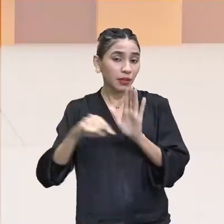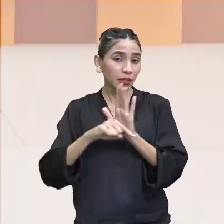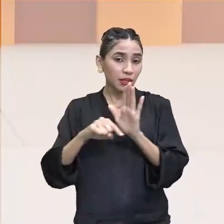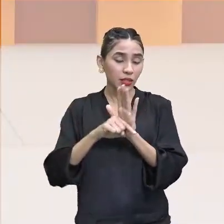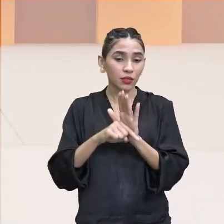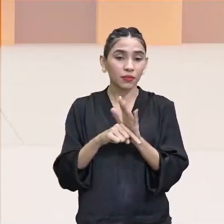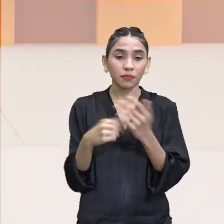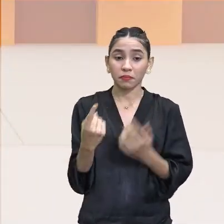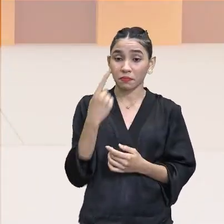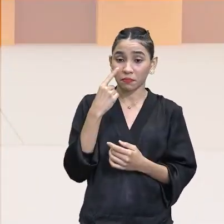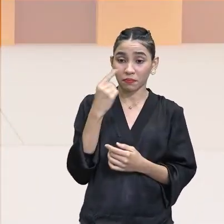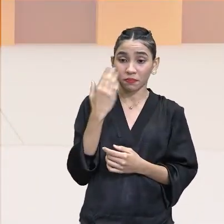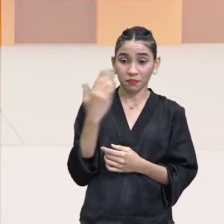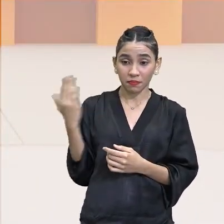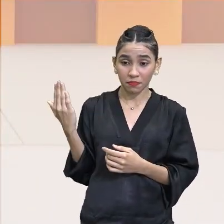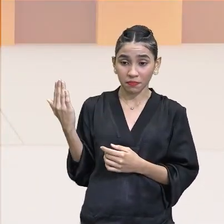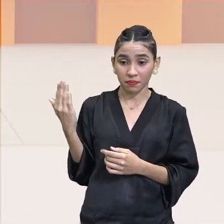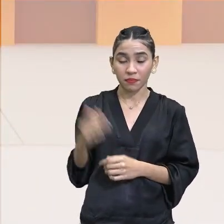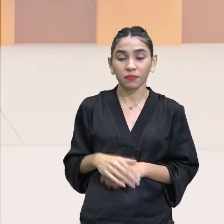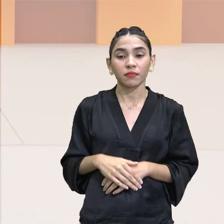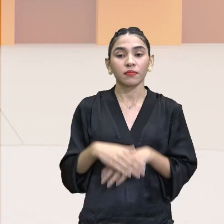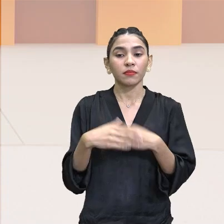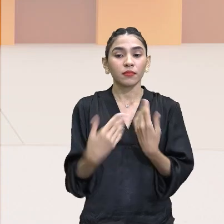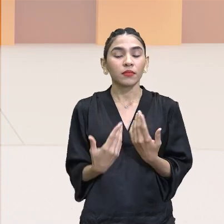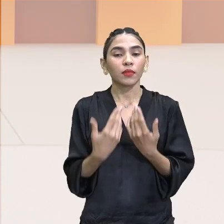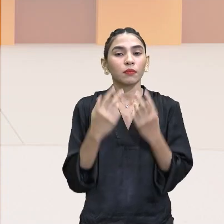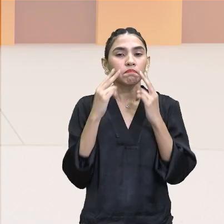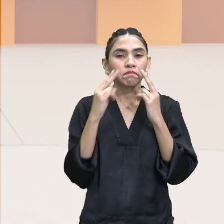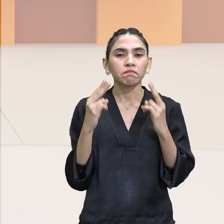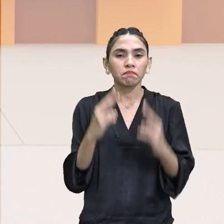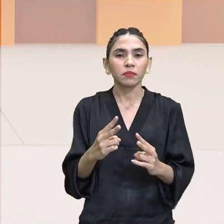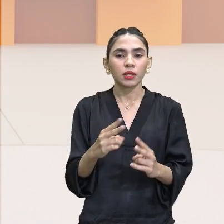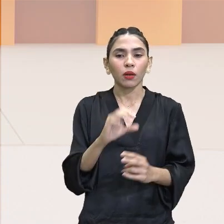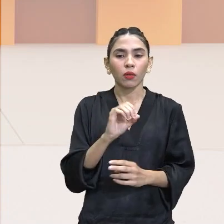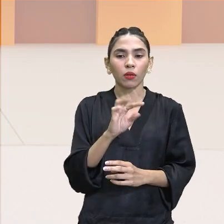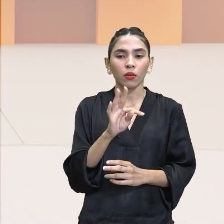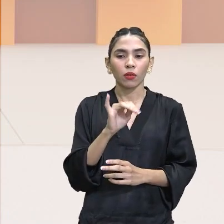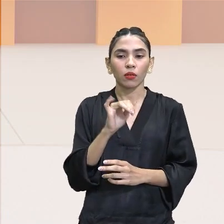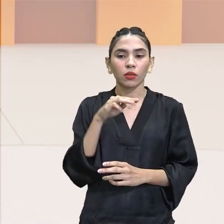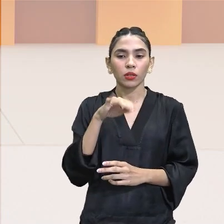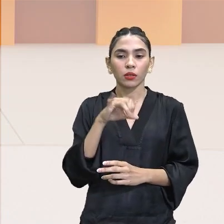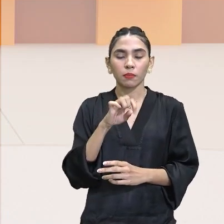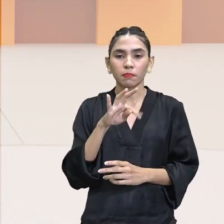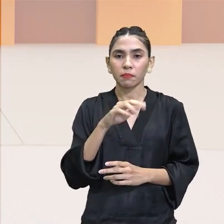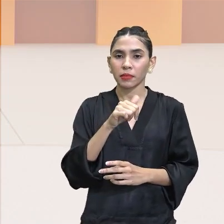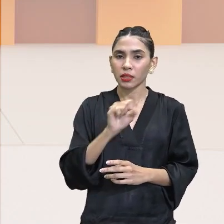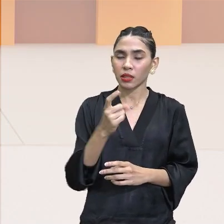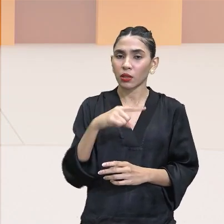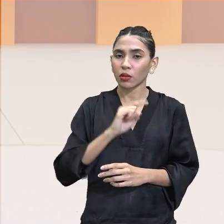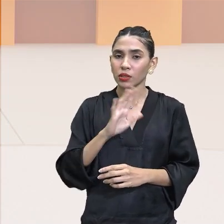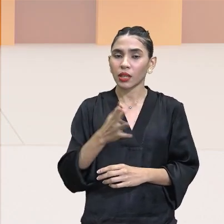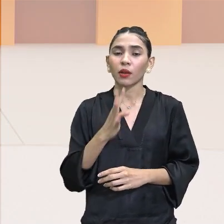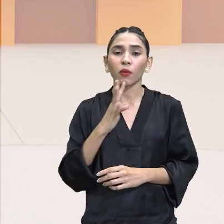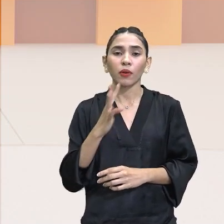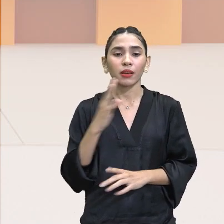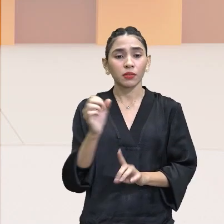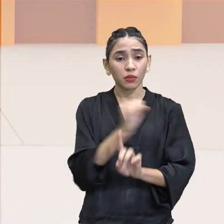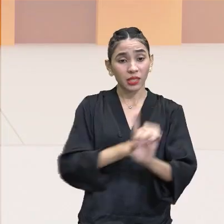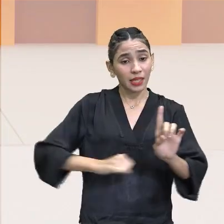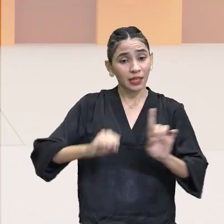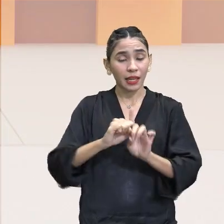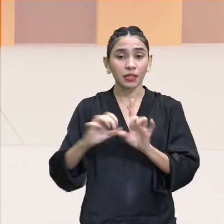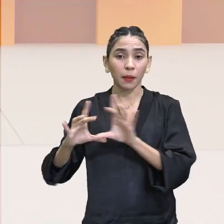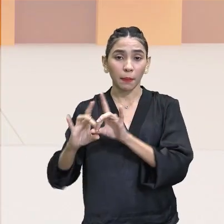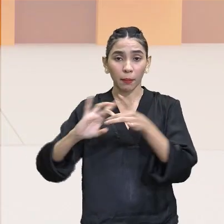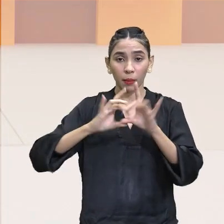Vamos dar uma olhada então aqui? Dentro de uma visão otimista desse processo de globalização, é aquilo que a gente já conhece sobre a questão da sociedade em rede,